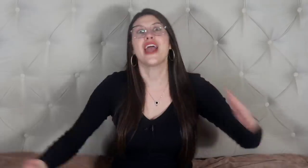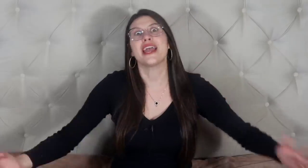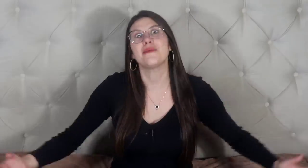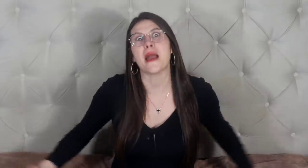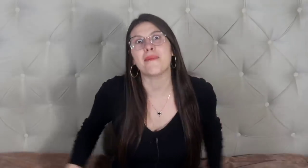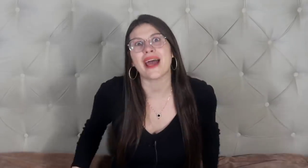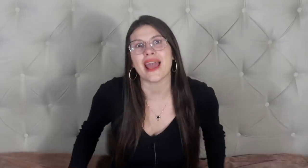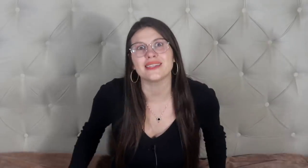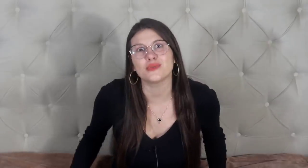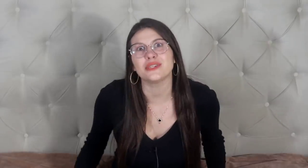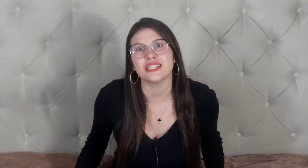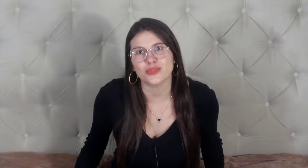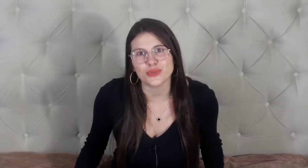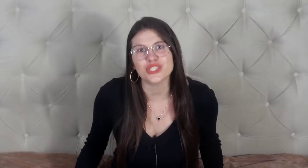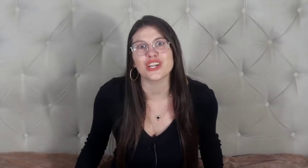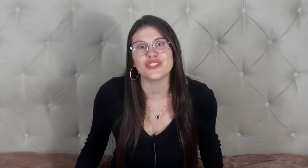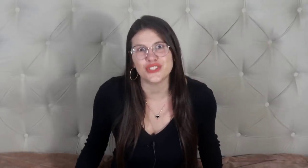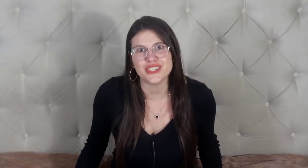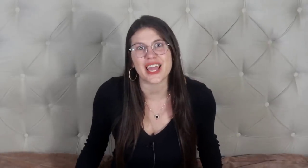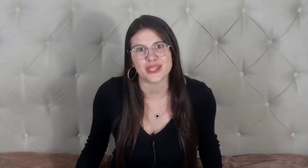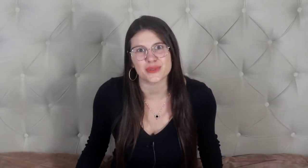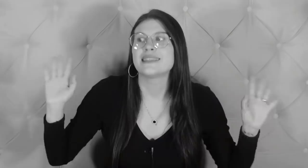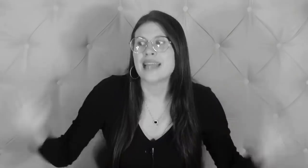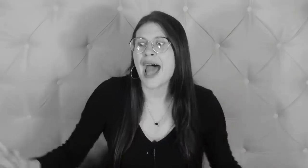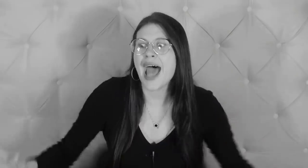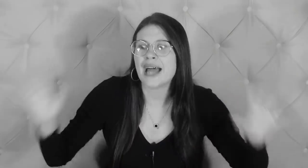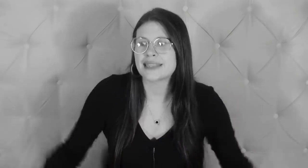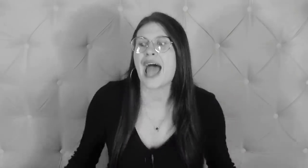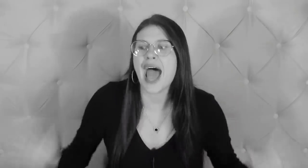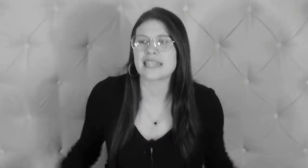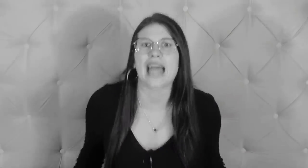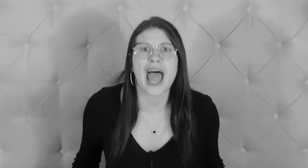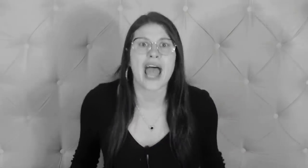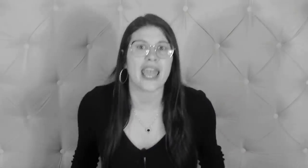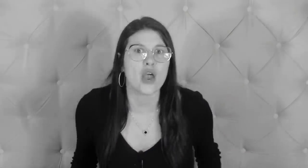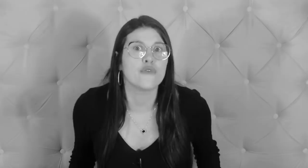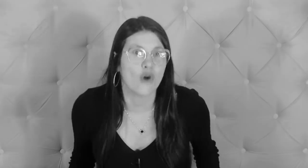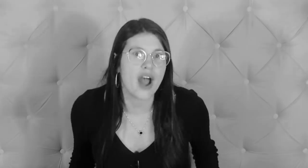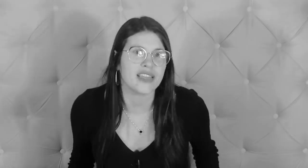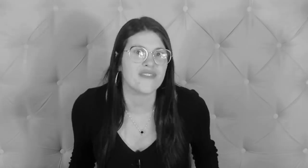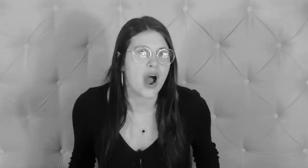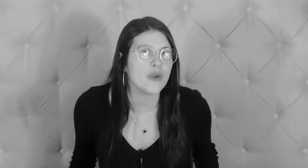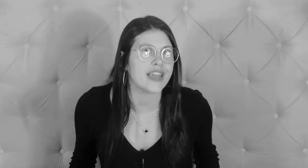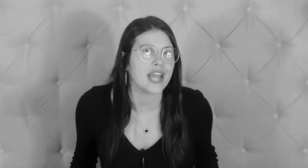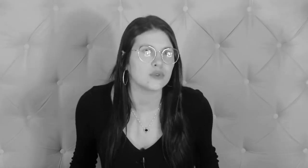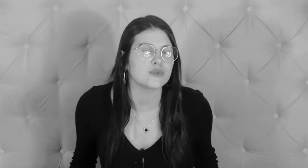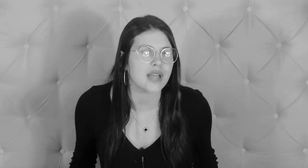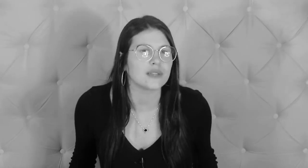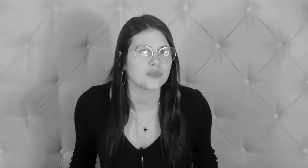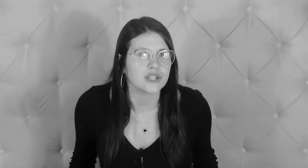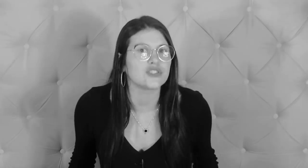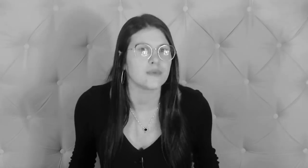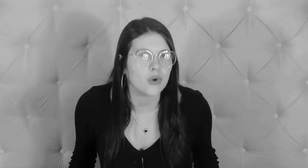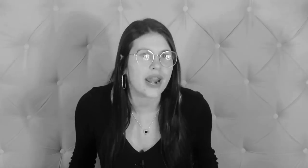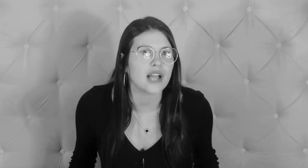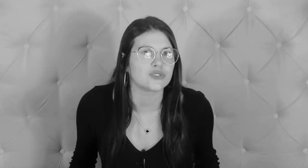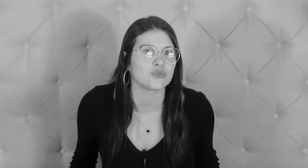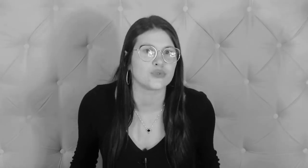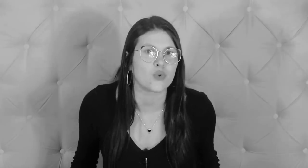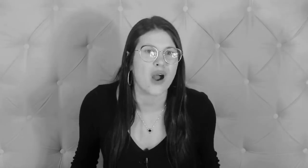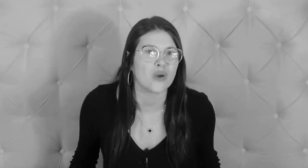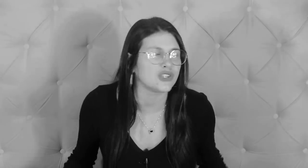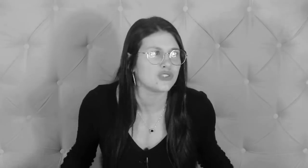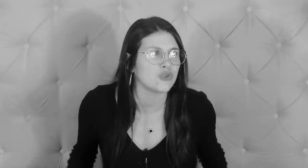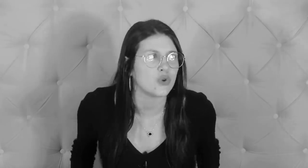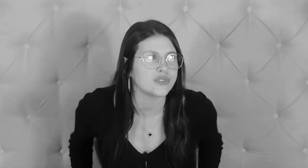E foi aí que me aparece o ministro Xande dizendo: Tá, eu vou arquivar o inquérito dos atos